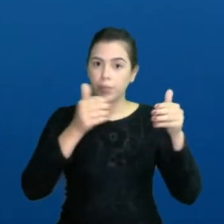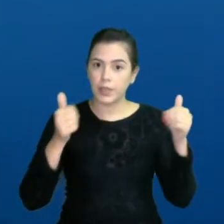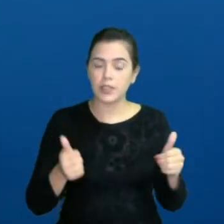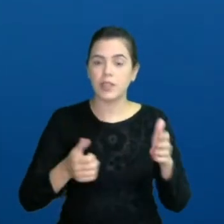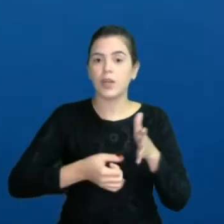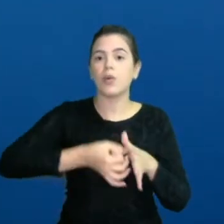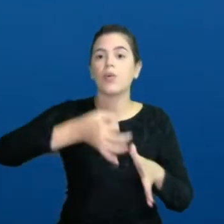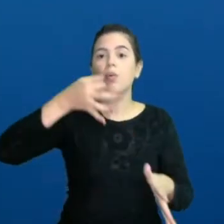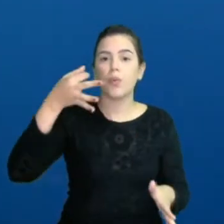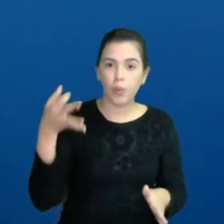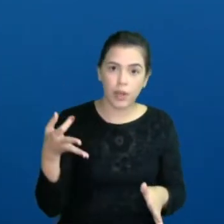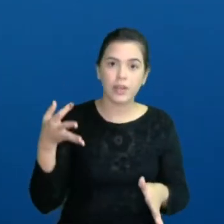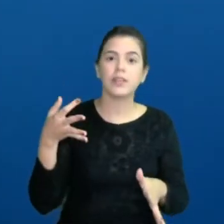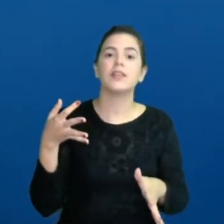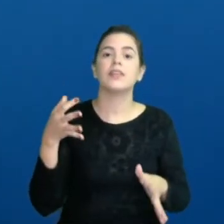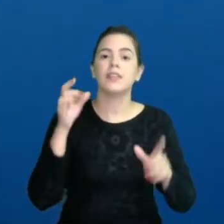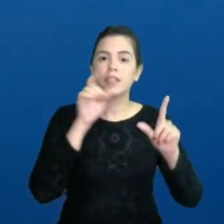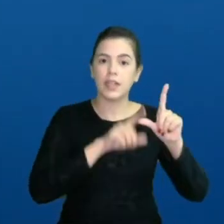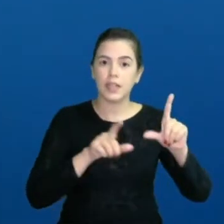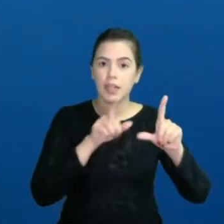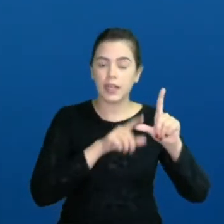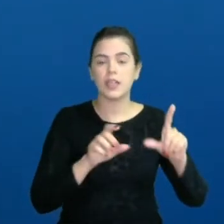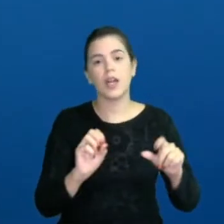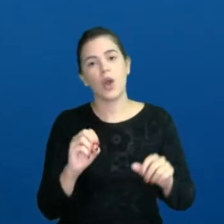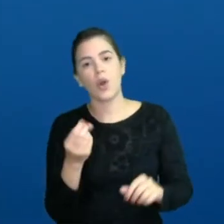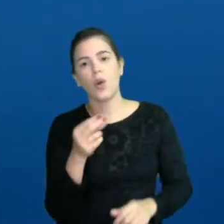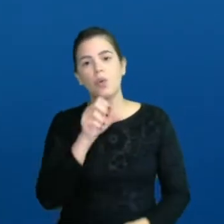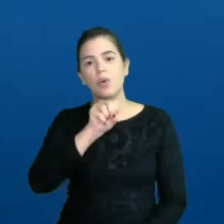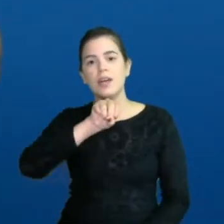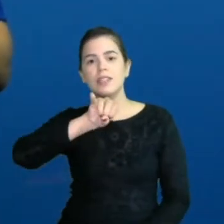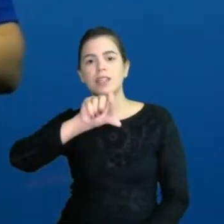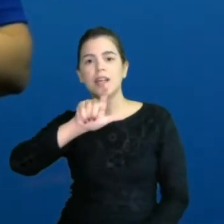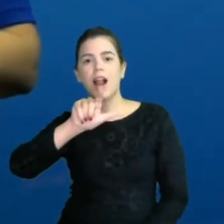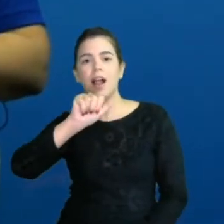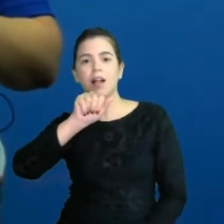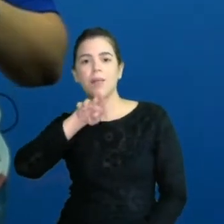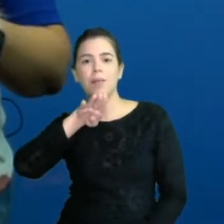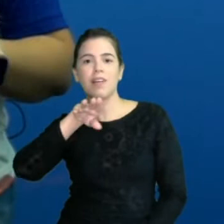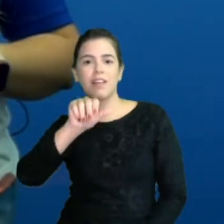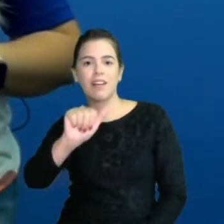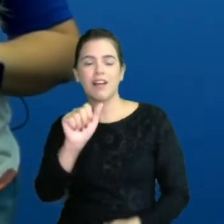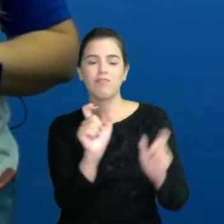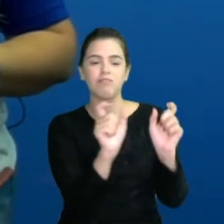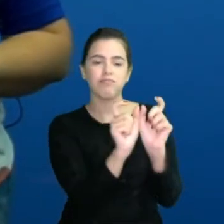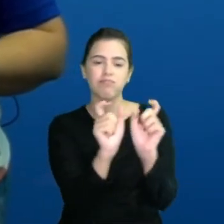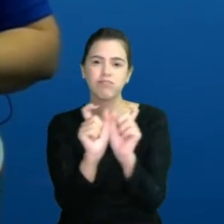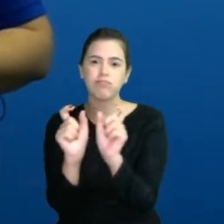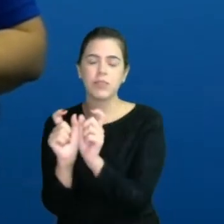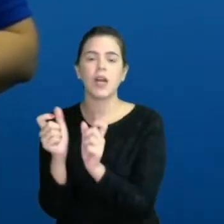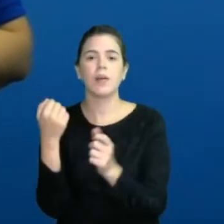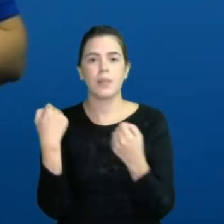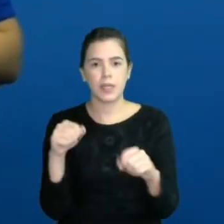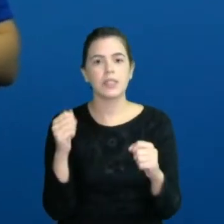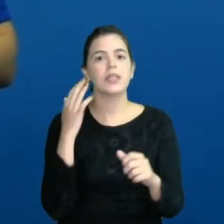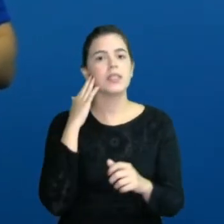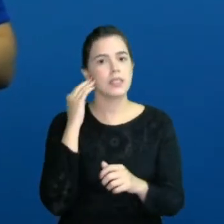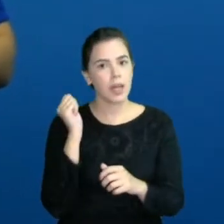gente contar a quantidade de letras ou a quantidade de sílabas, a gente tem que saber que letras é cada